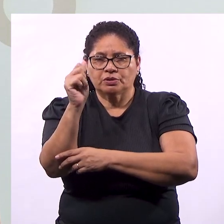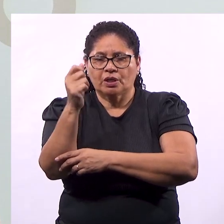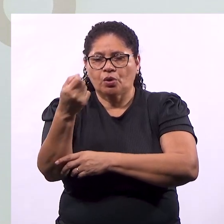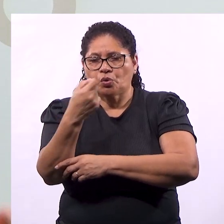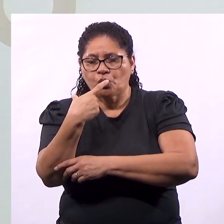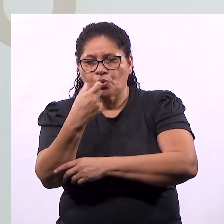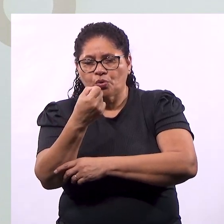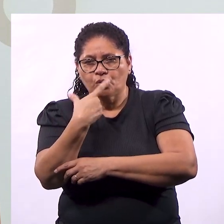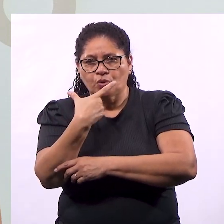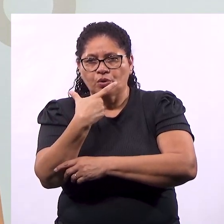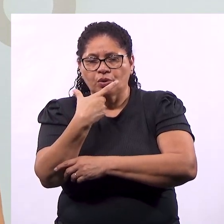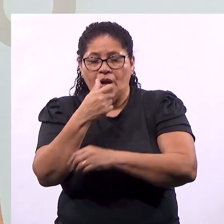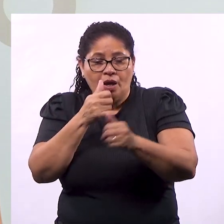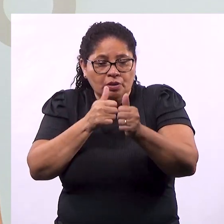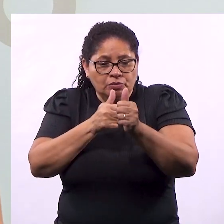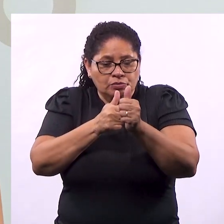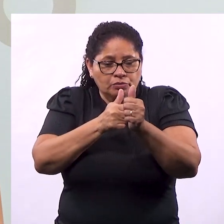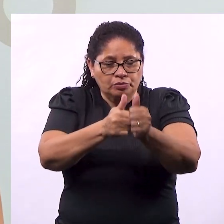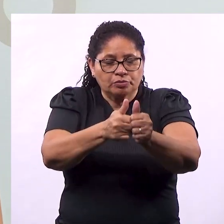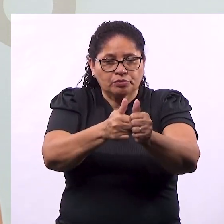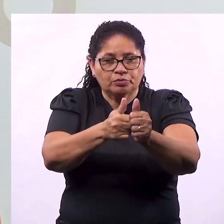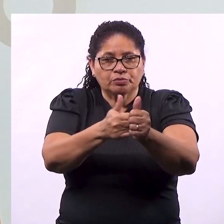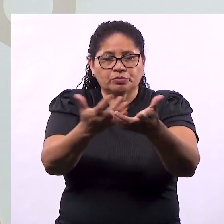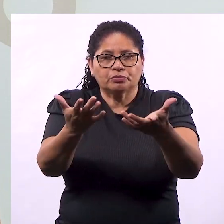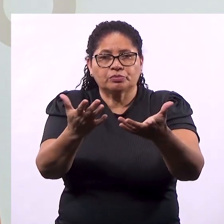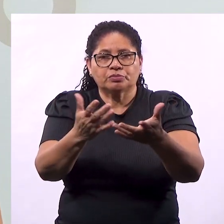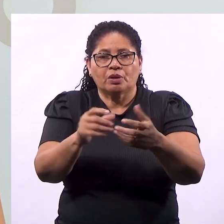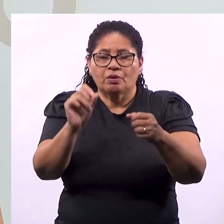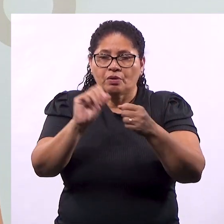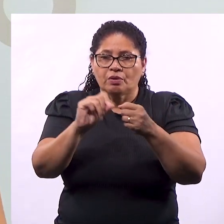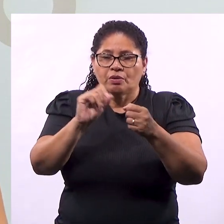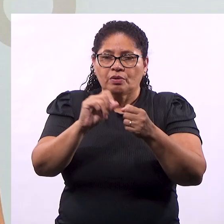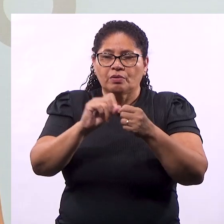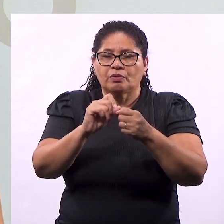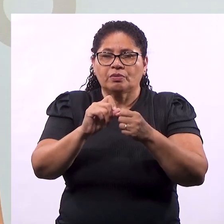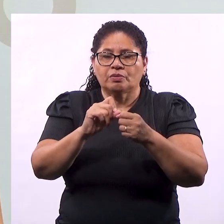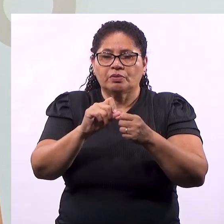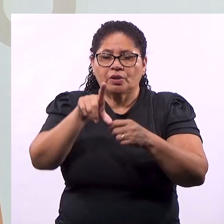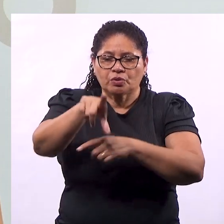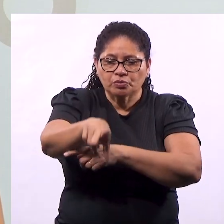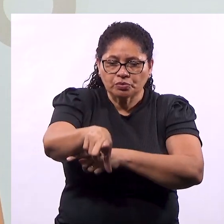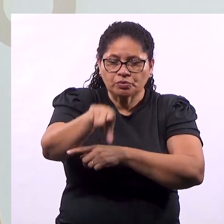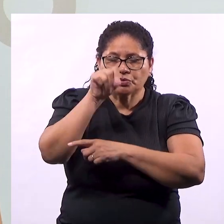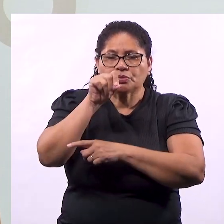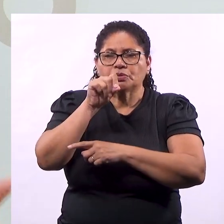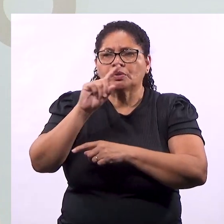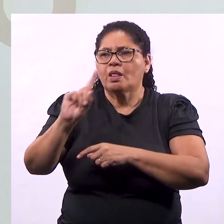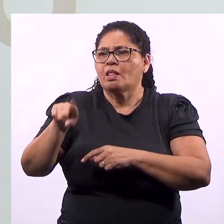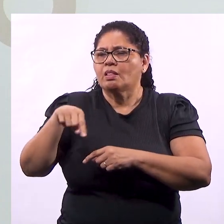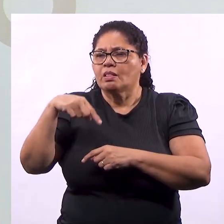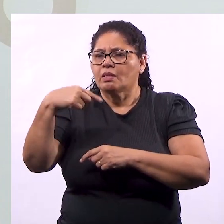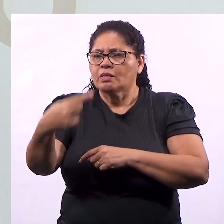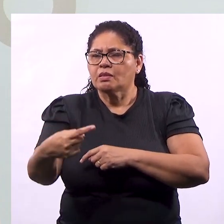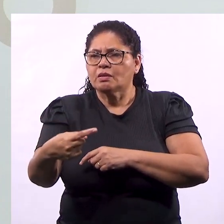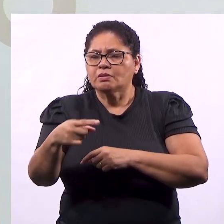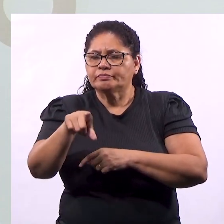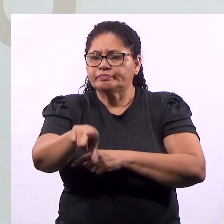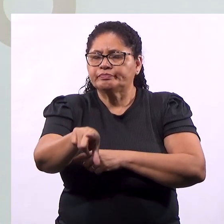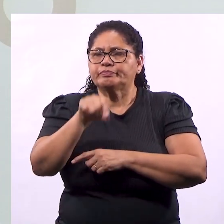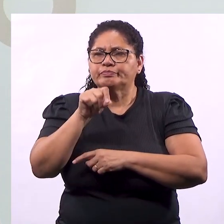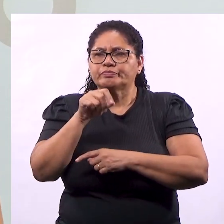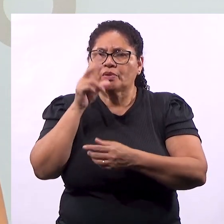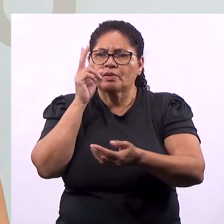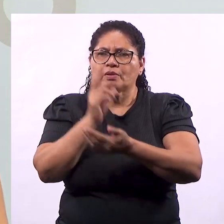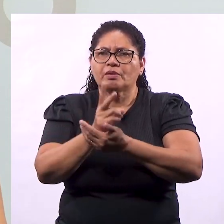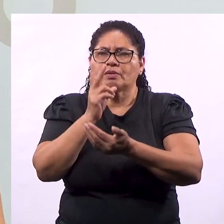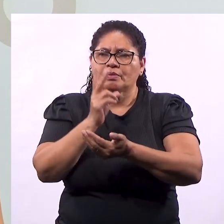esses remédios acompanha o cultivo depois faz a colheita e depois da colheita depois da